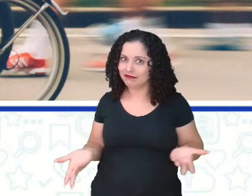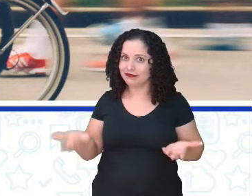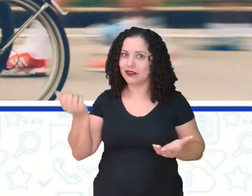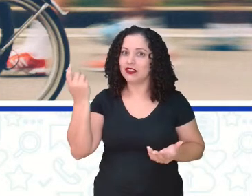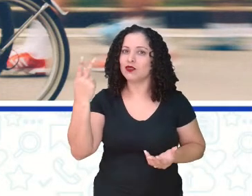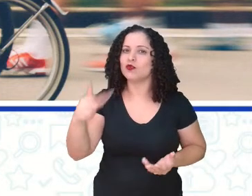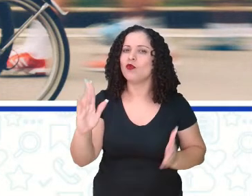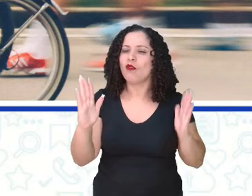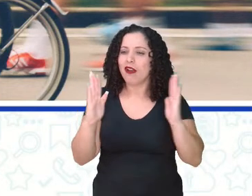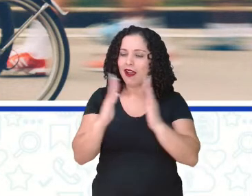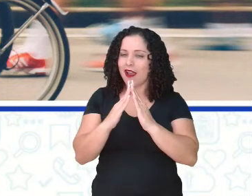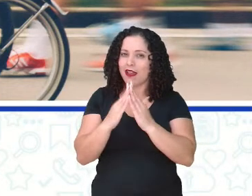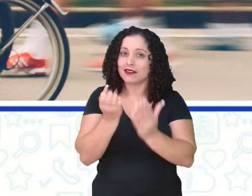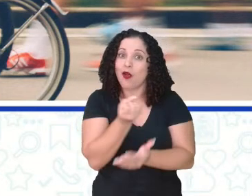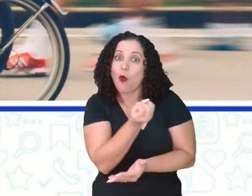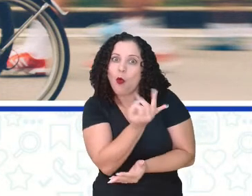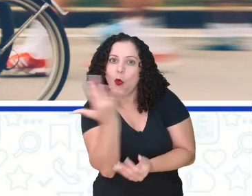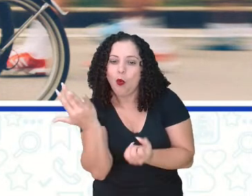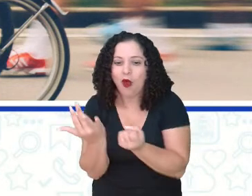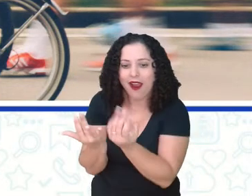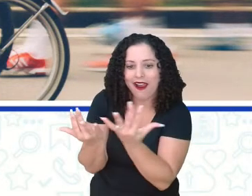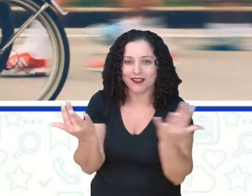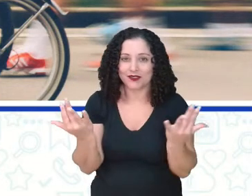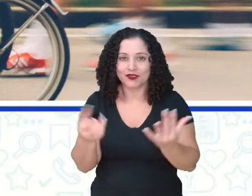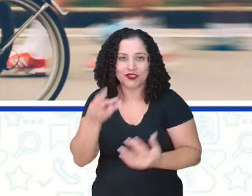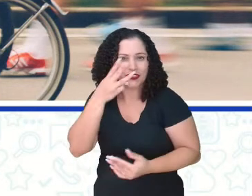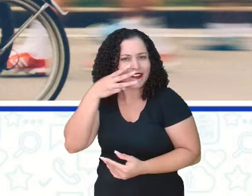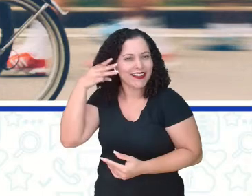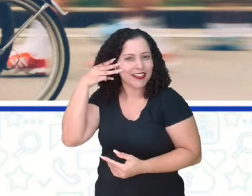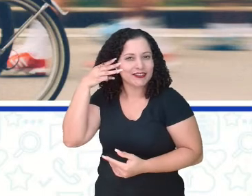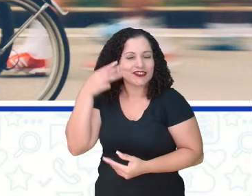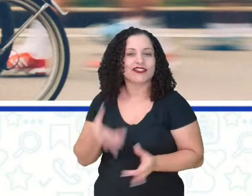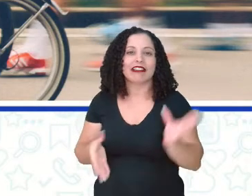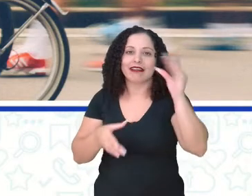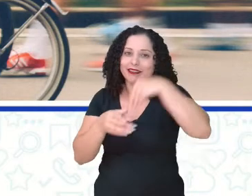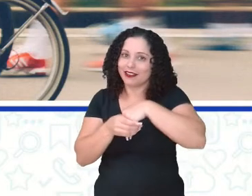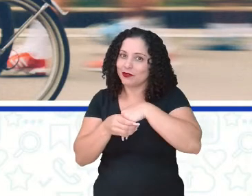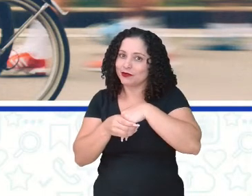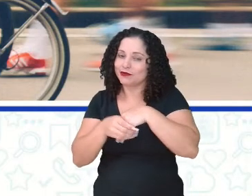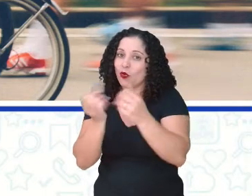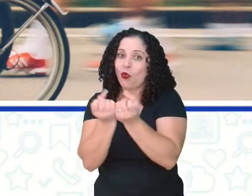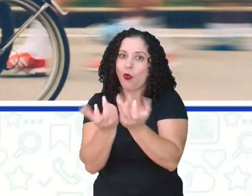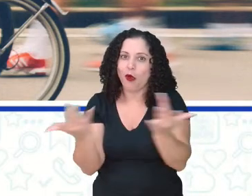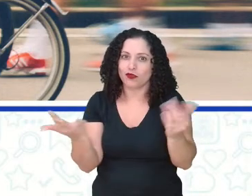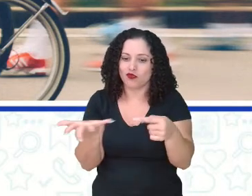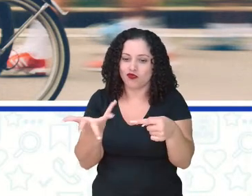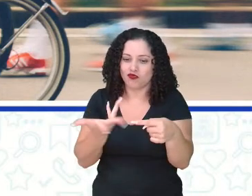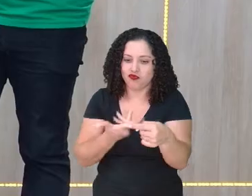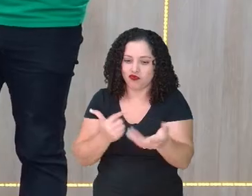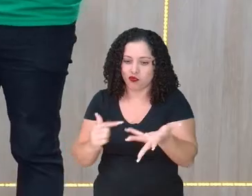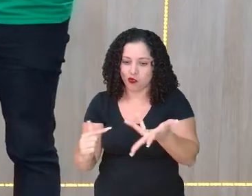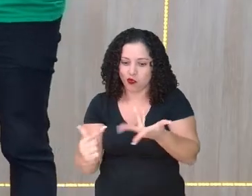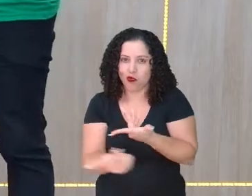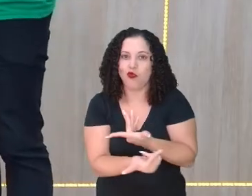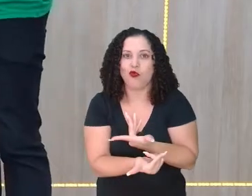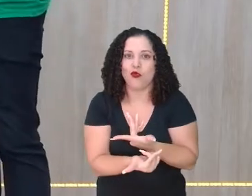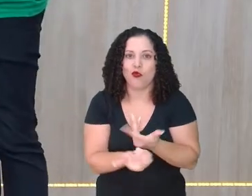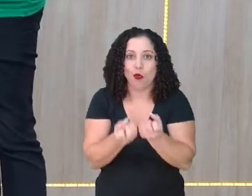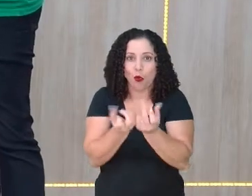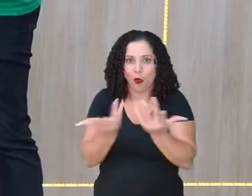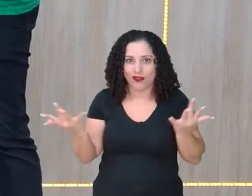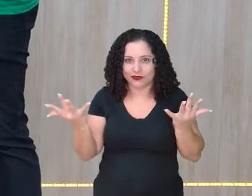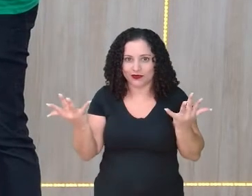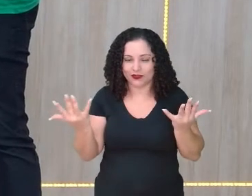in your home? Quantos gatos existem na sua casa? Quantos gatos tem na sua